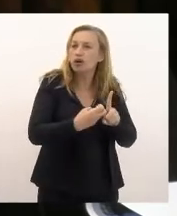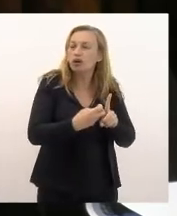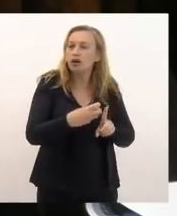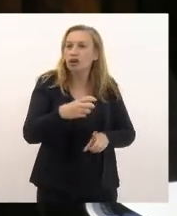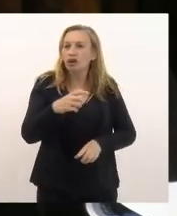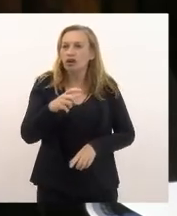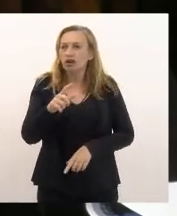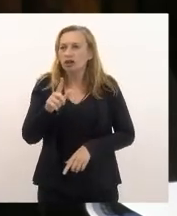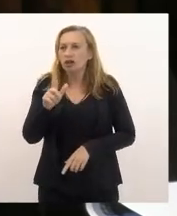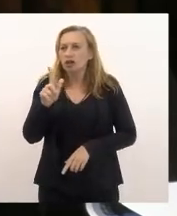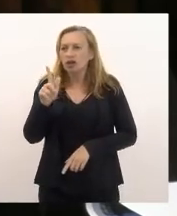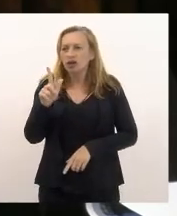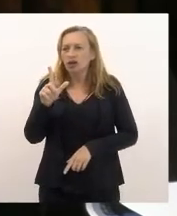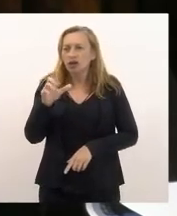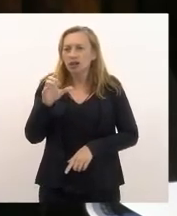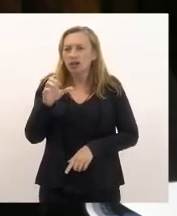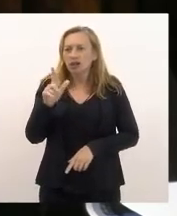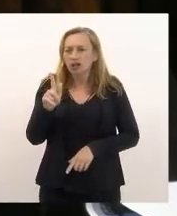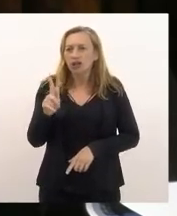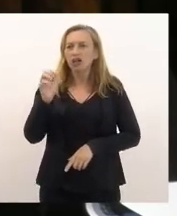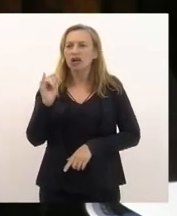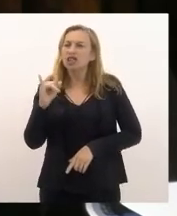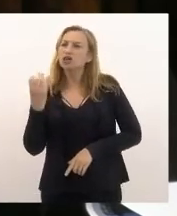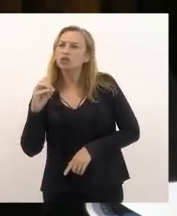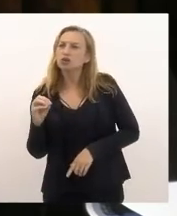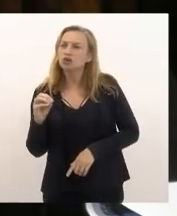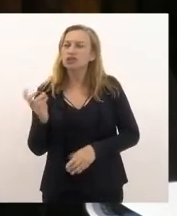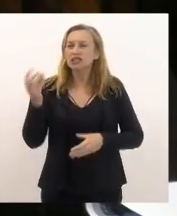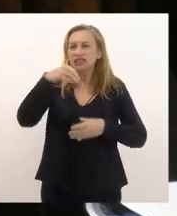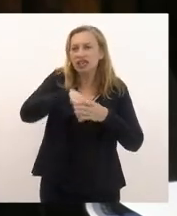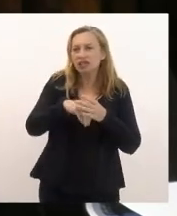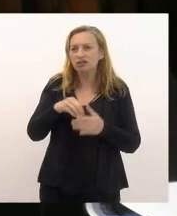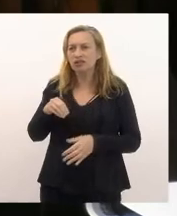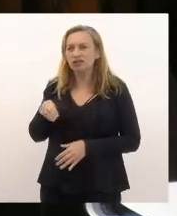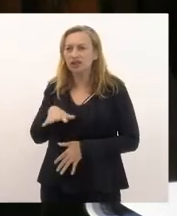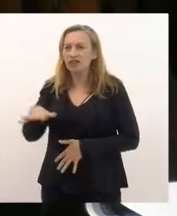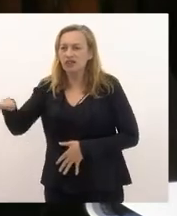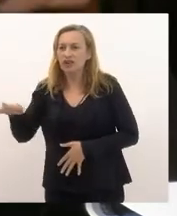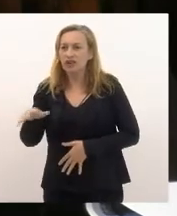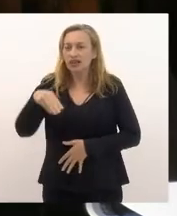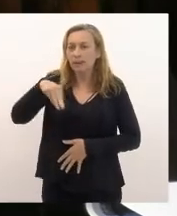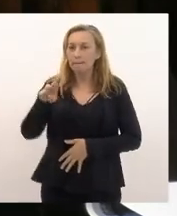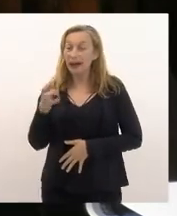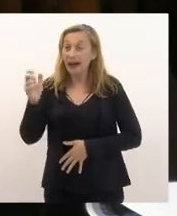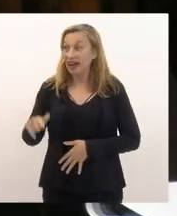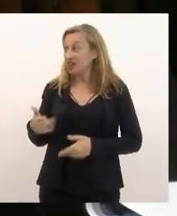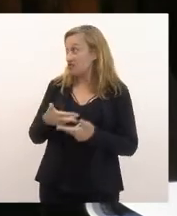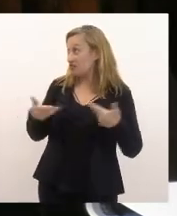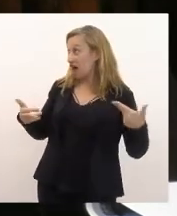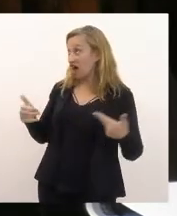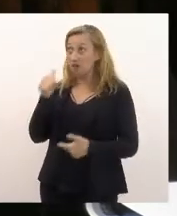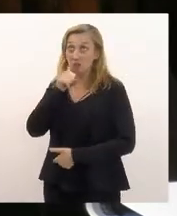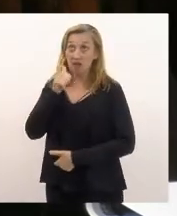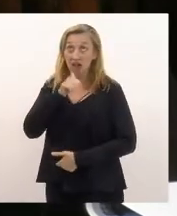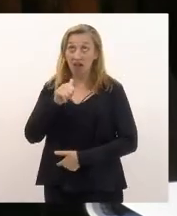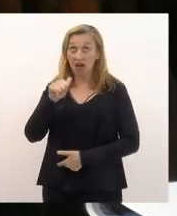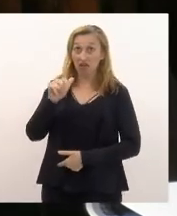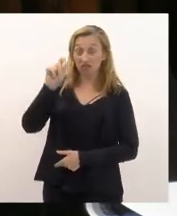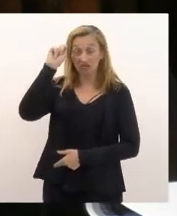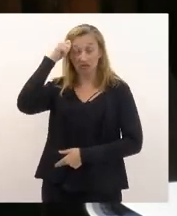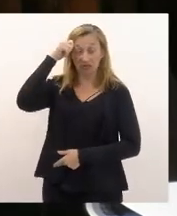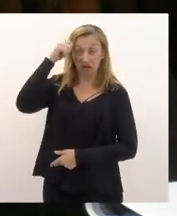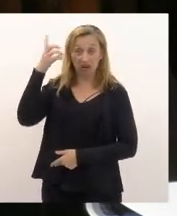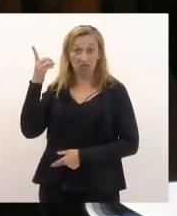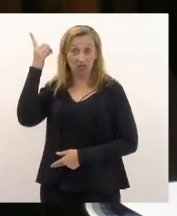um criminoso, dentro da favela da Maré, de onde muitas deputadas que se dizem negras, mulheres e etc,